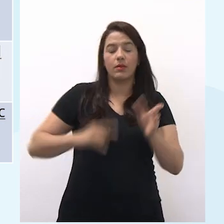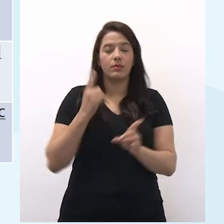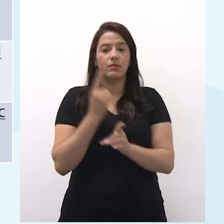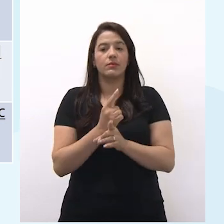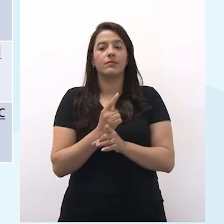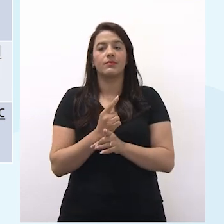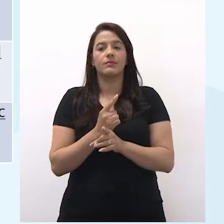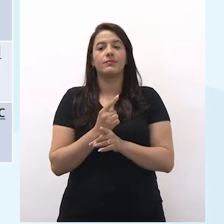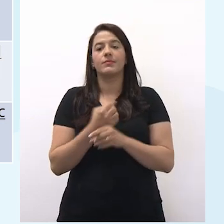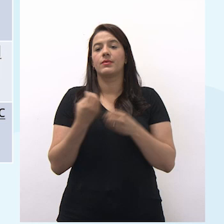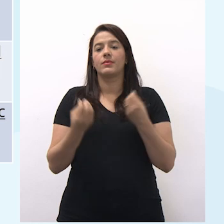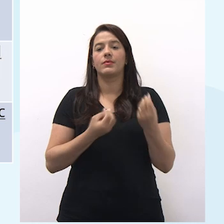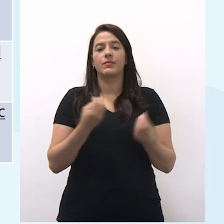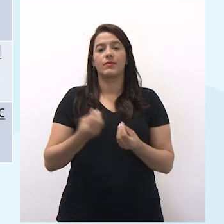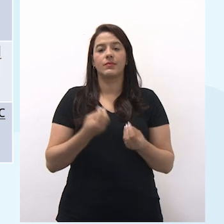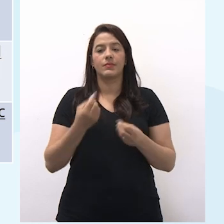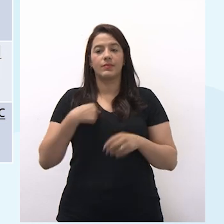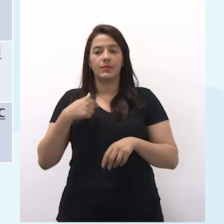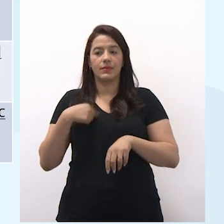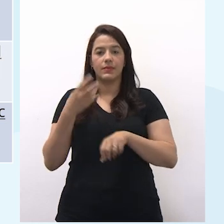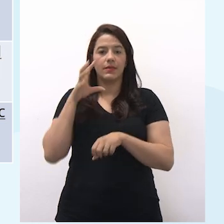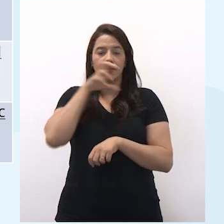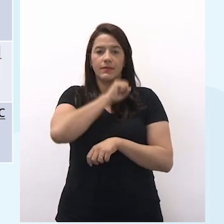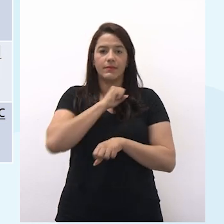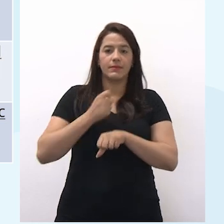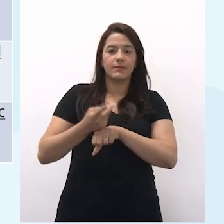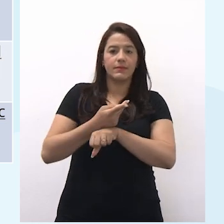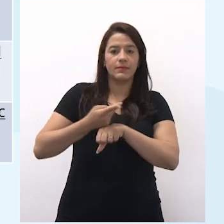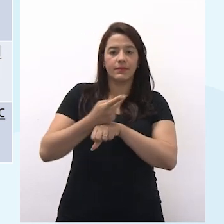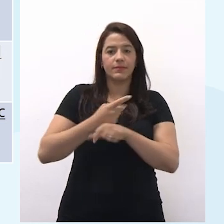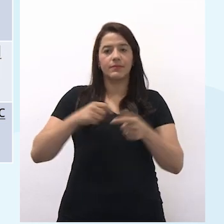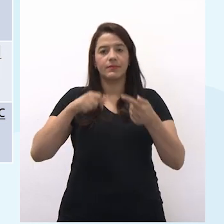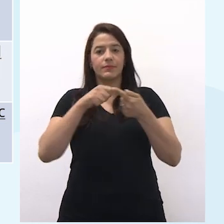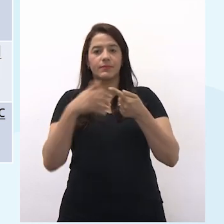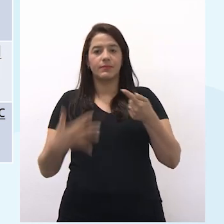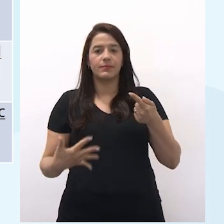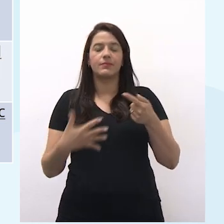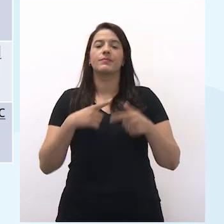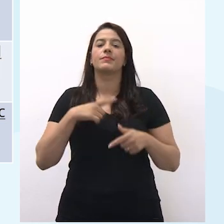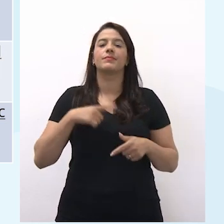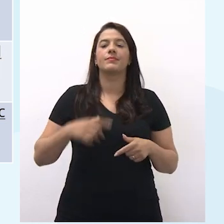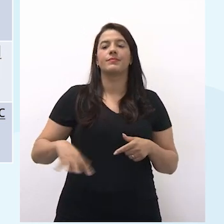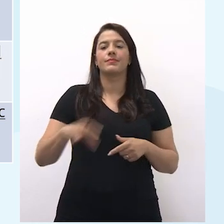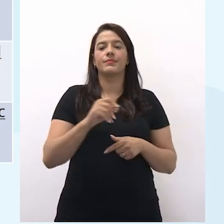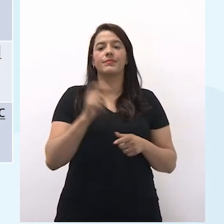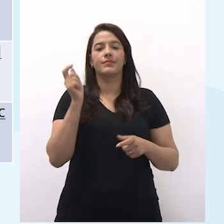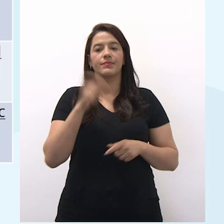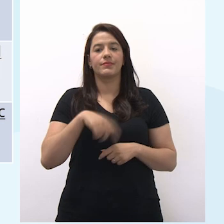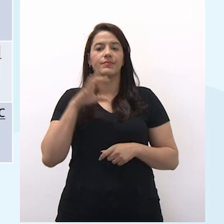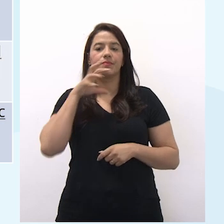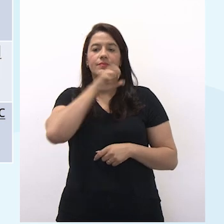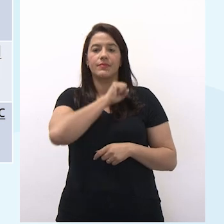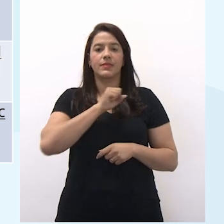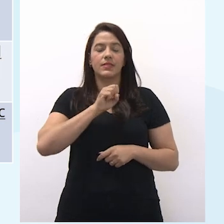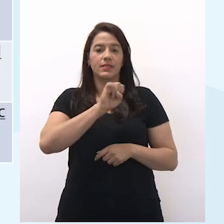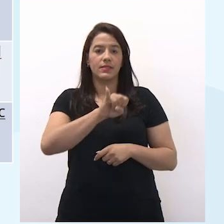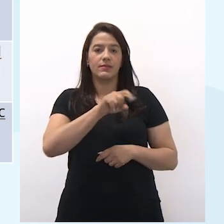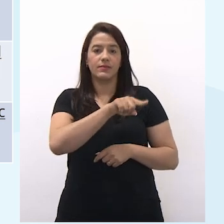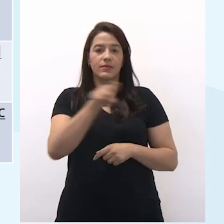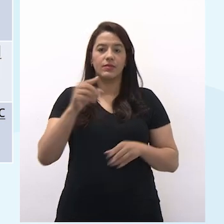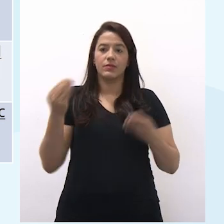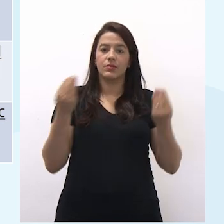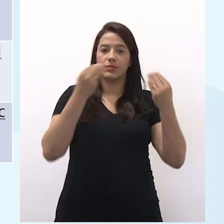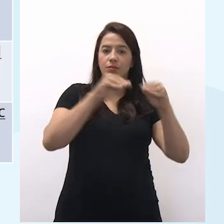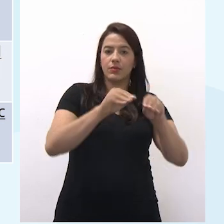Eu dei uma rápida busca aqui no Google, né? O santo Google, né? Google, né? Se vocês, professores, colocarem